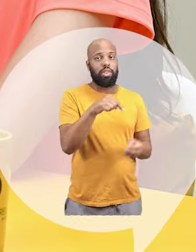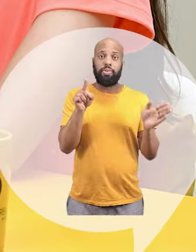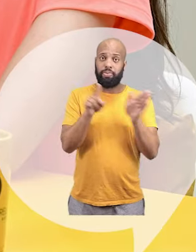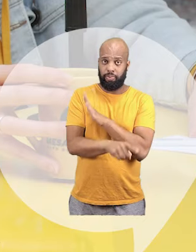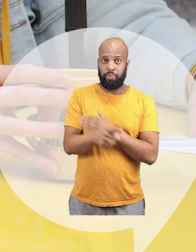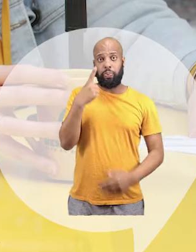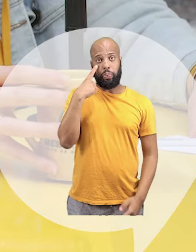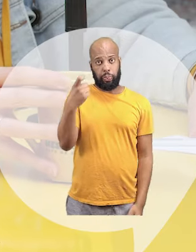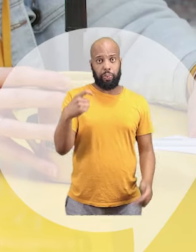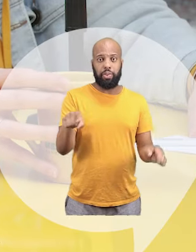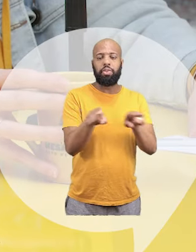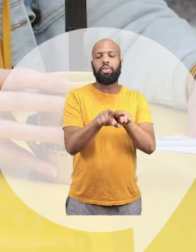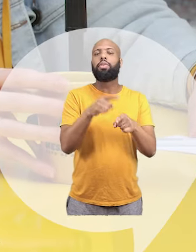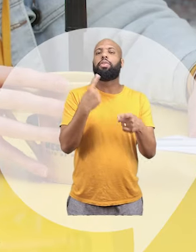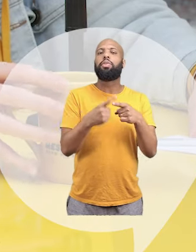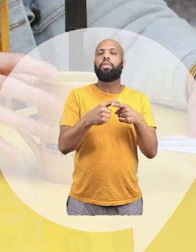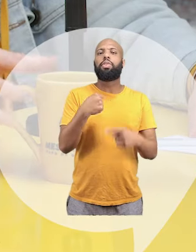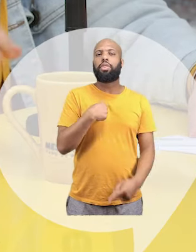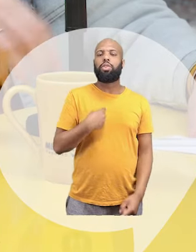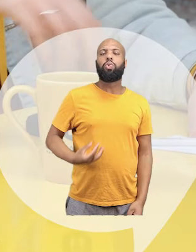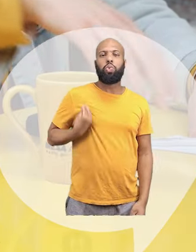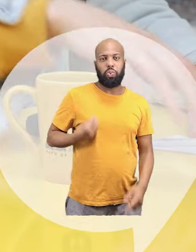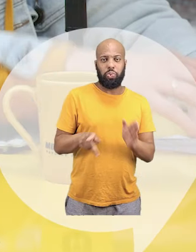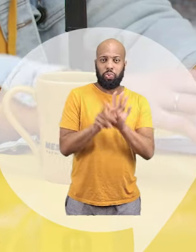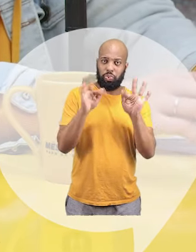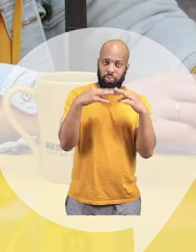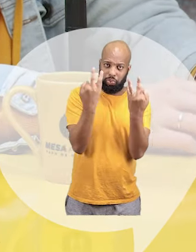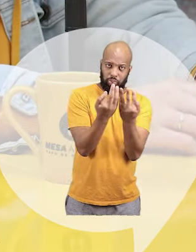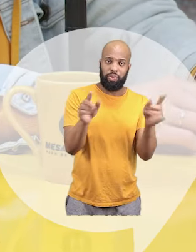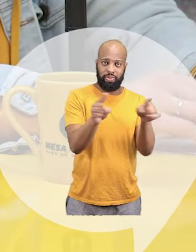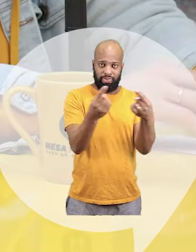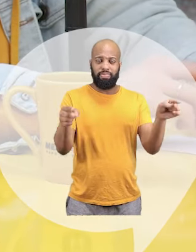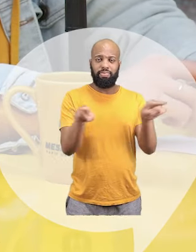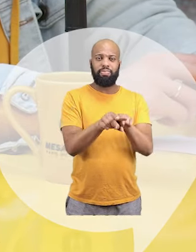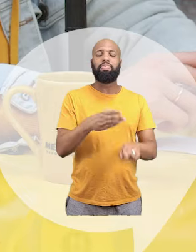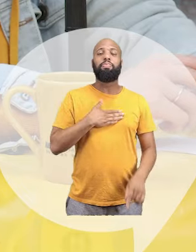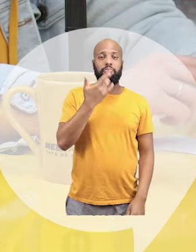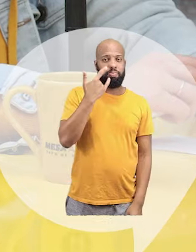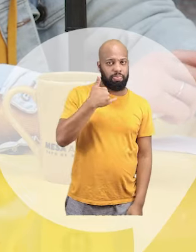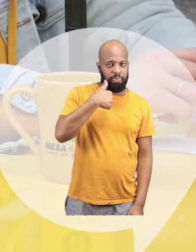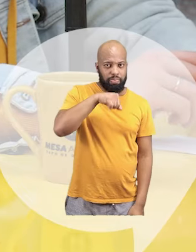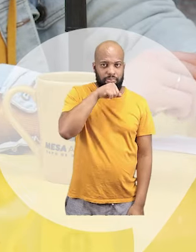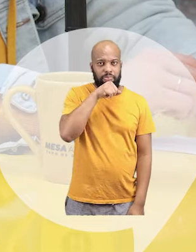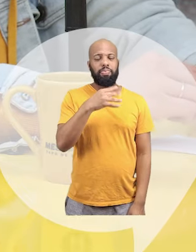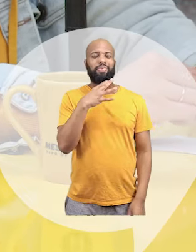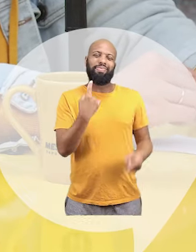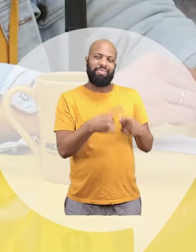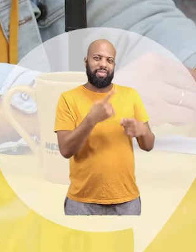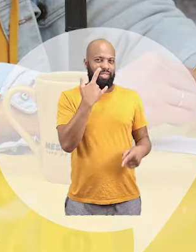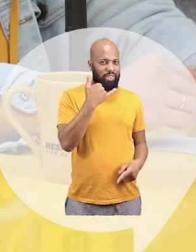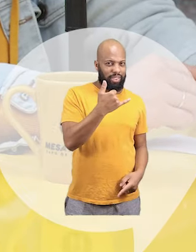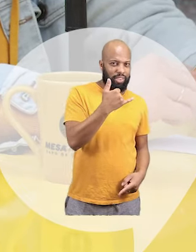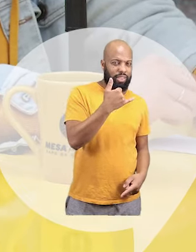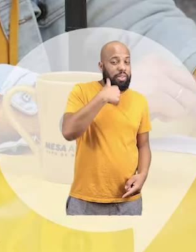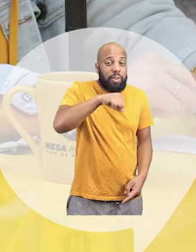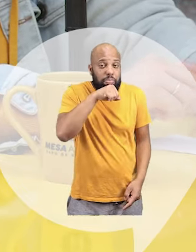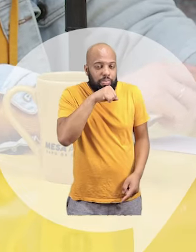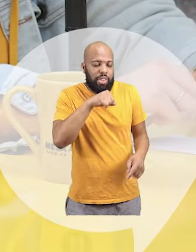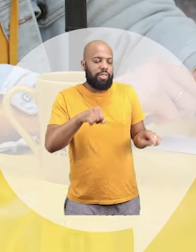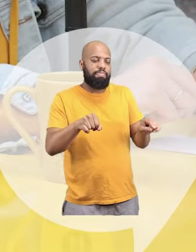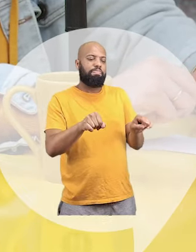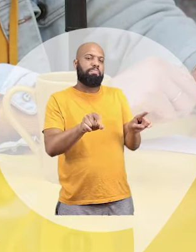então é uma pergunta interessante porque eu também vim de uma família de músicos meus pais se conhecer minha mãe ela não toca